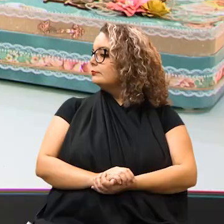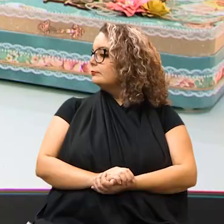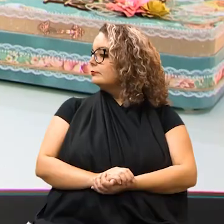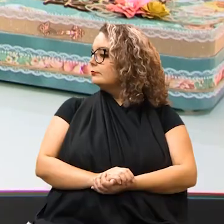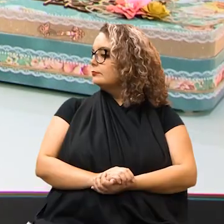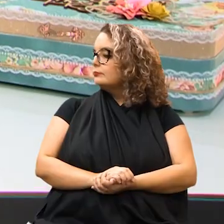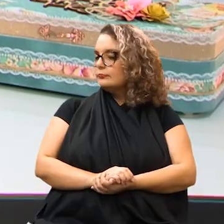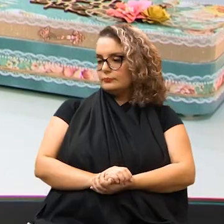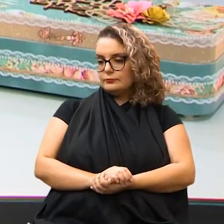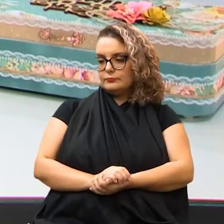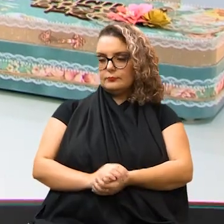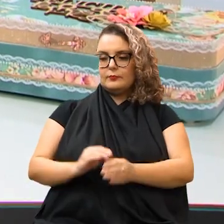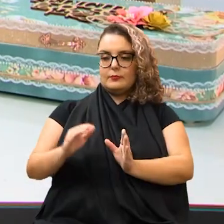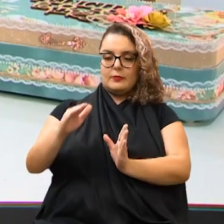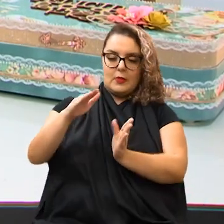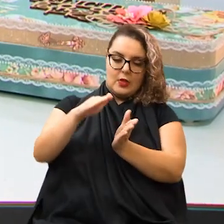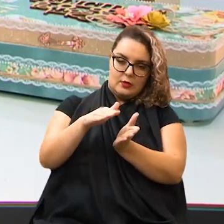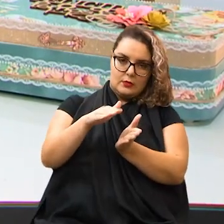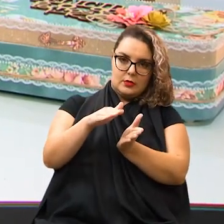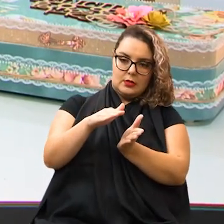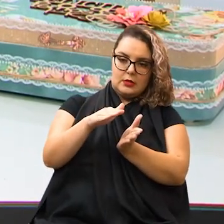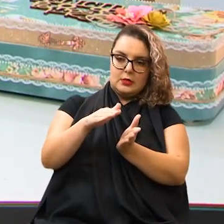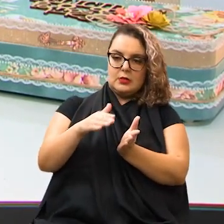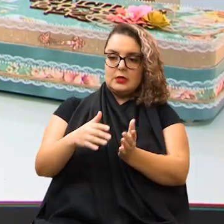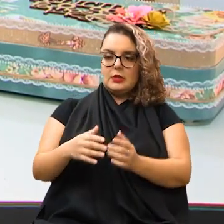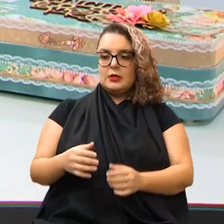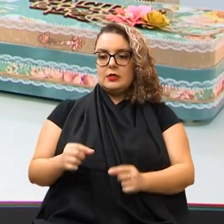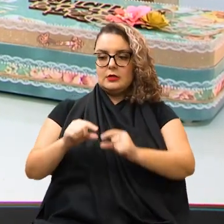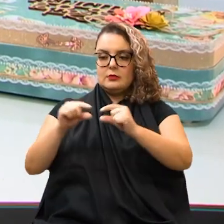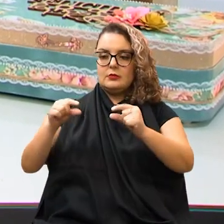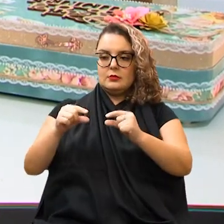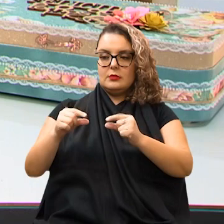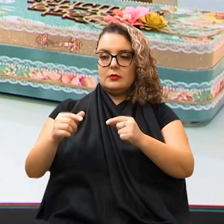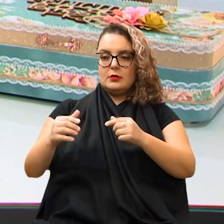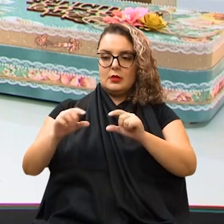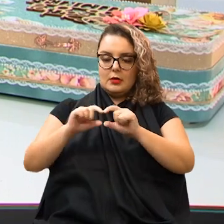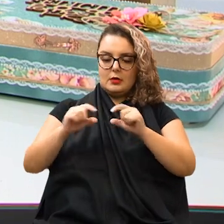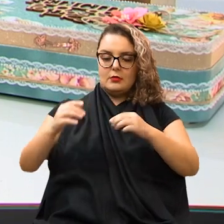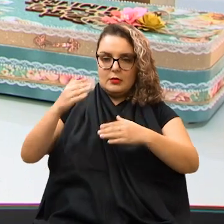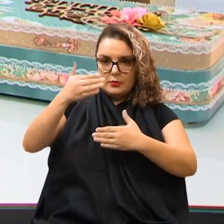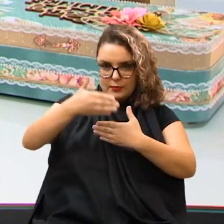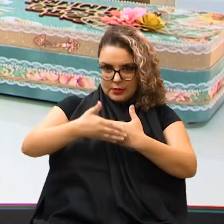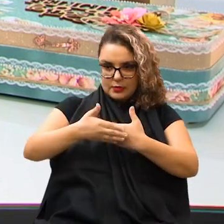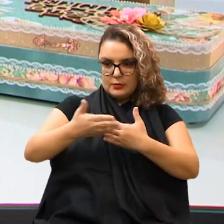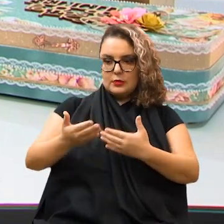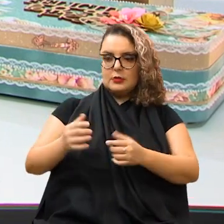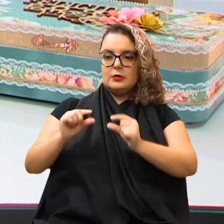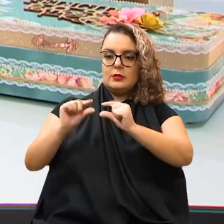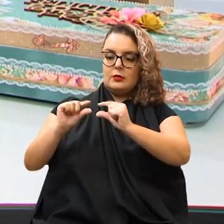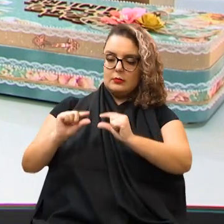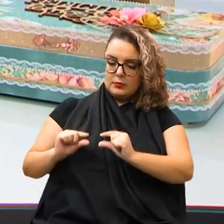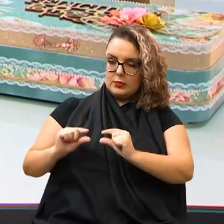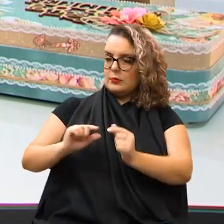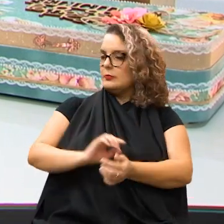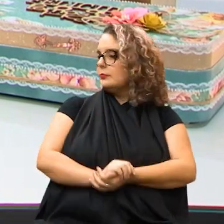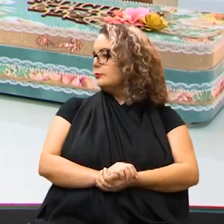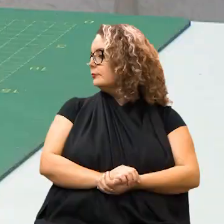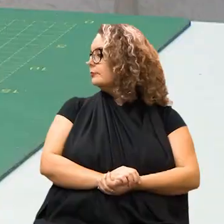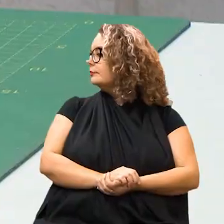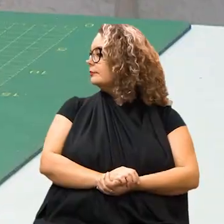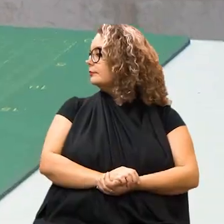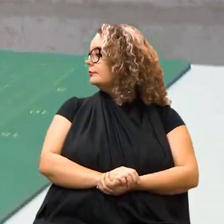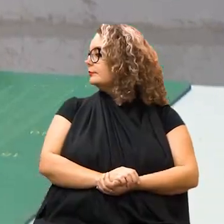A tampa, ela vai cobrir um pedacinho da caixa. Se eu colocar muito no centro, eu tampo a faixinha toda. Então, um pouquinho mais abaixo, tá?